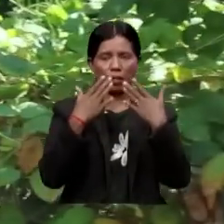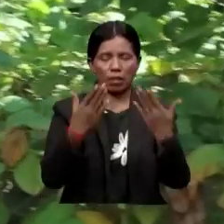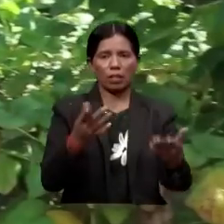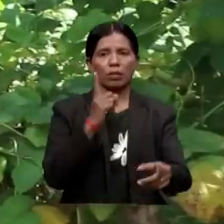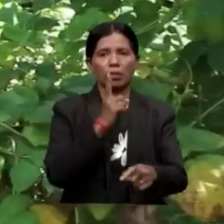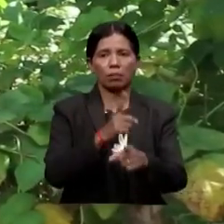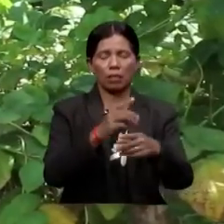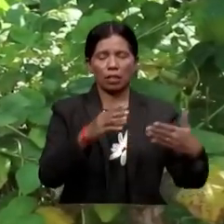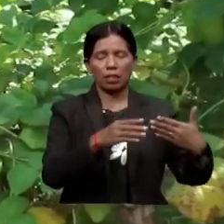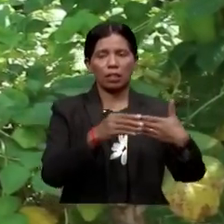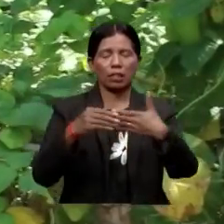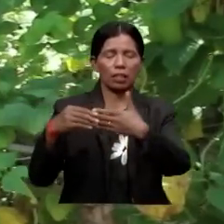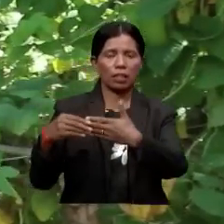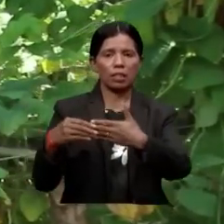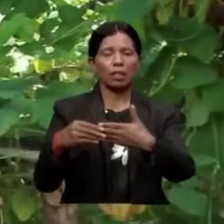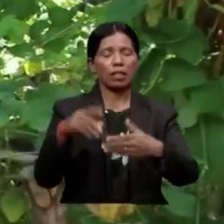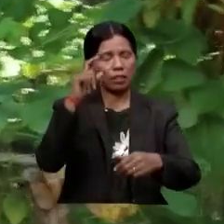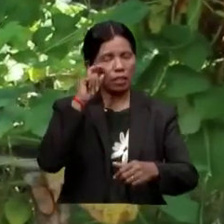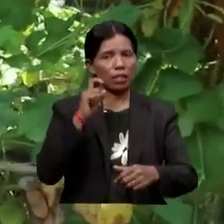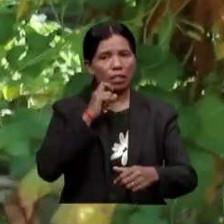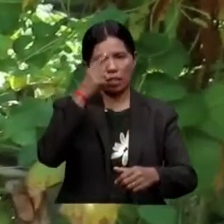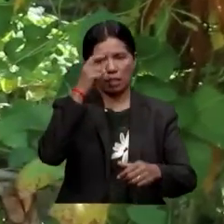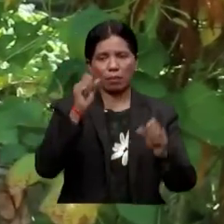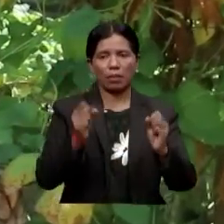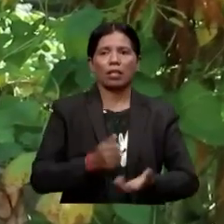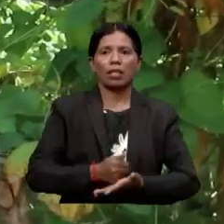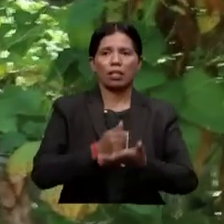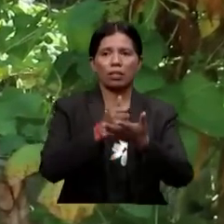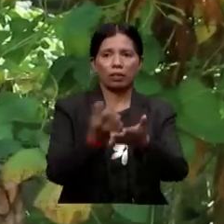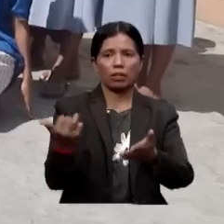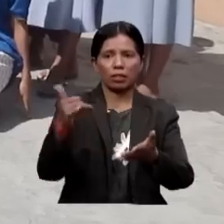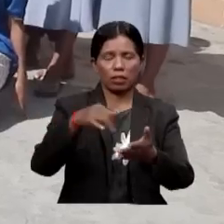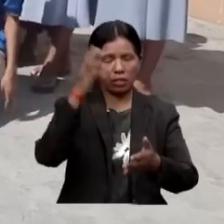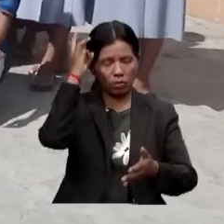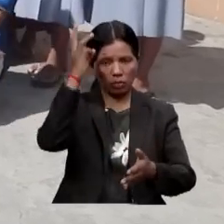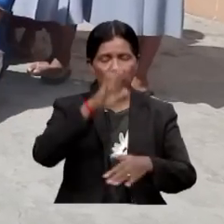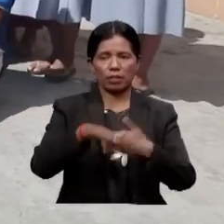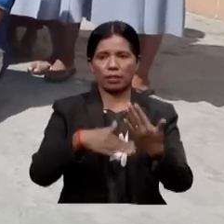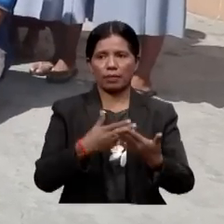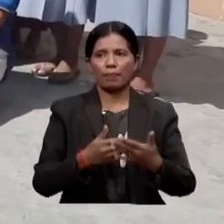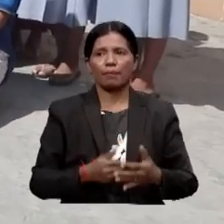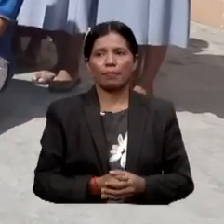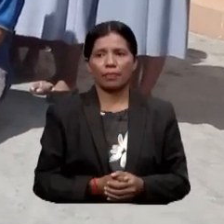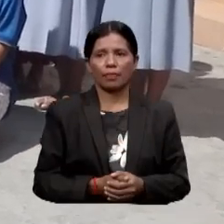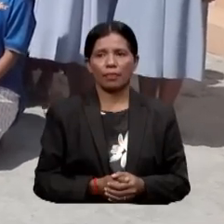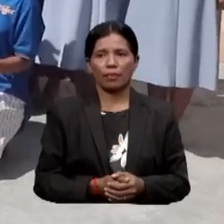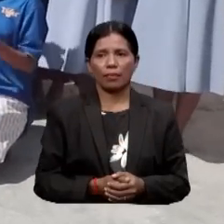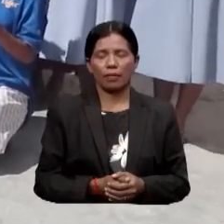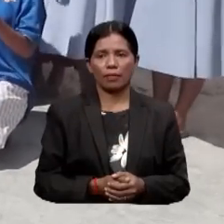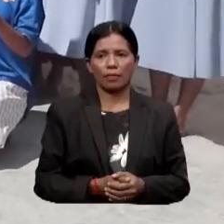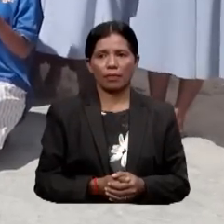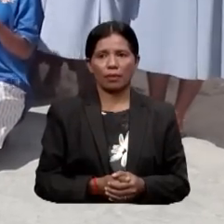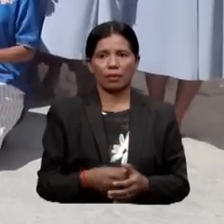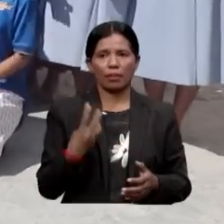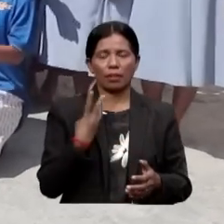ba líder nacional Kairala Sanonismão, tamba bele atende ona sirne preocupação. Dear Alex, Daniel and